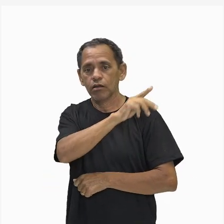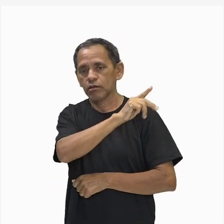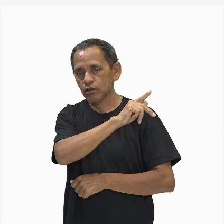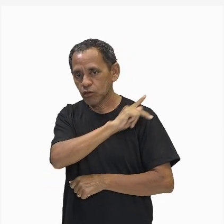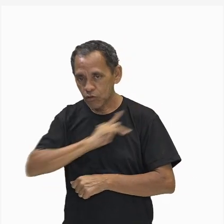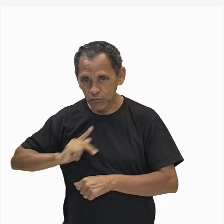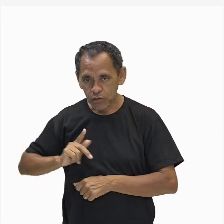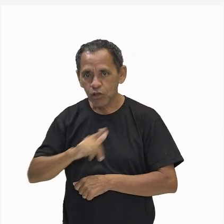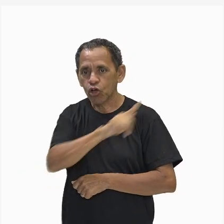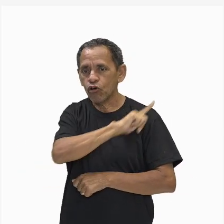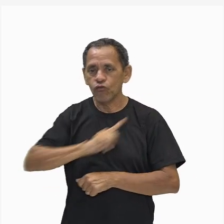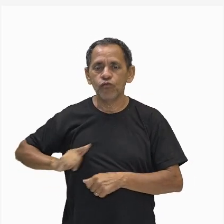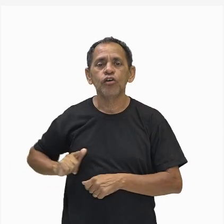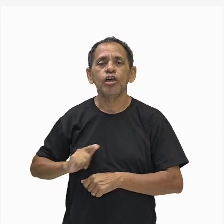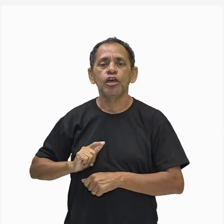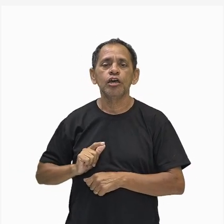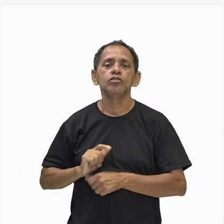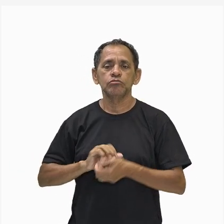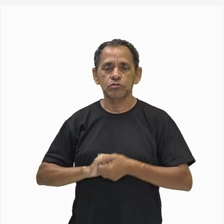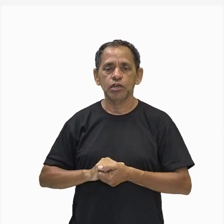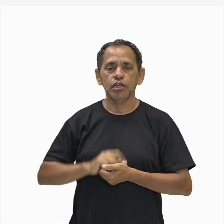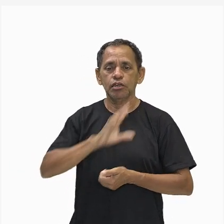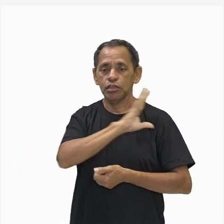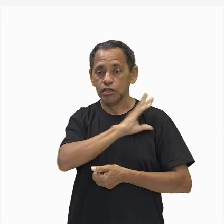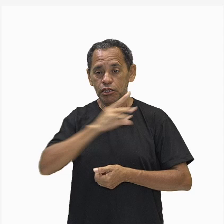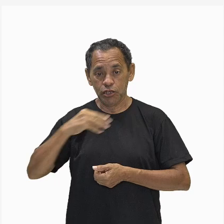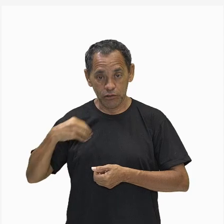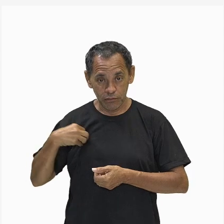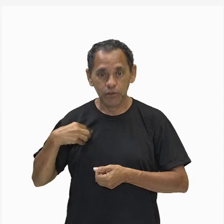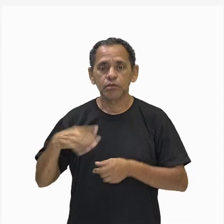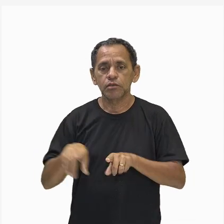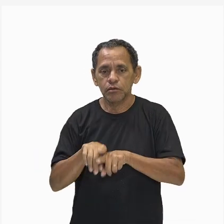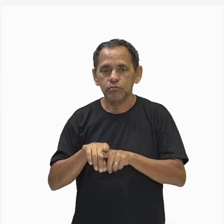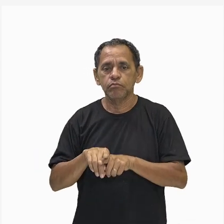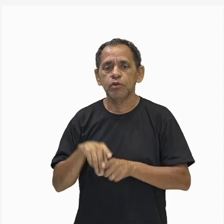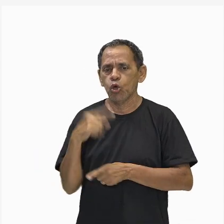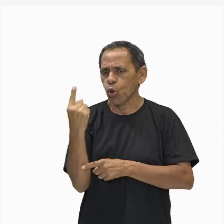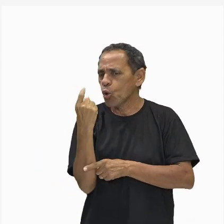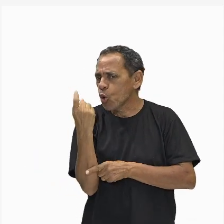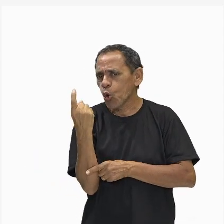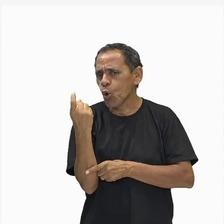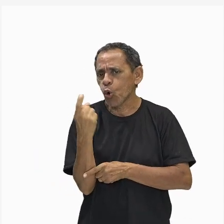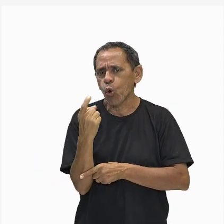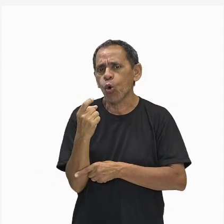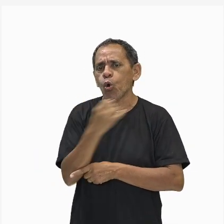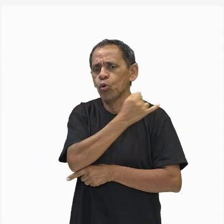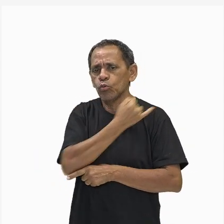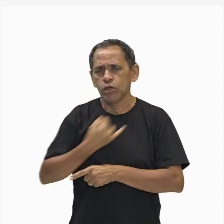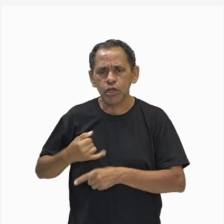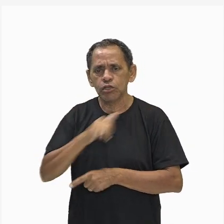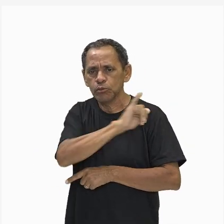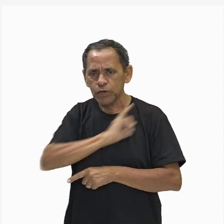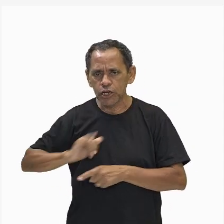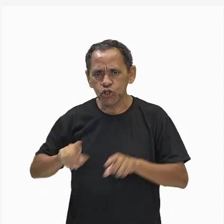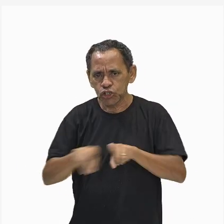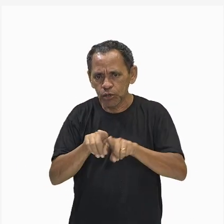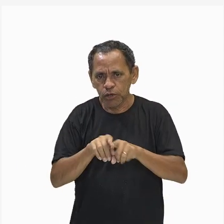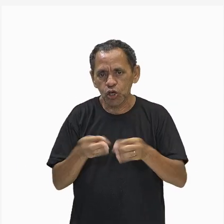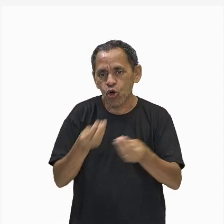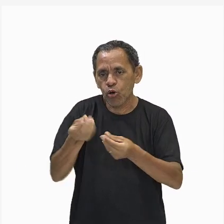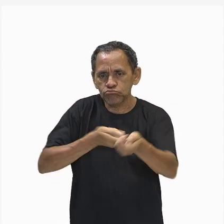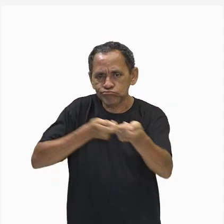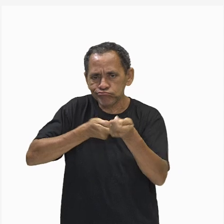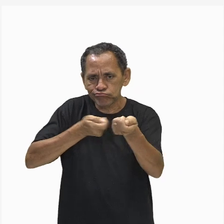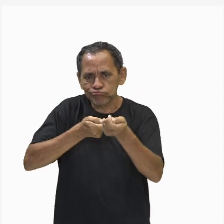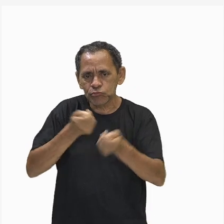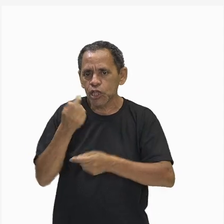que o Império voltou a ter um único imperador, exercendo as mesmas funções anteriores, como controlar sozinho o